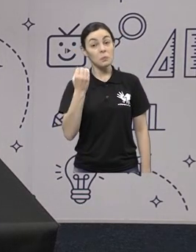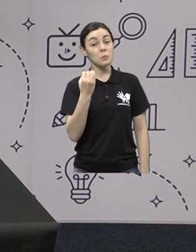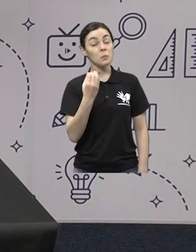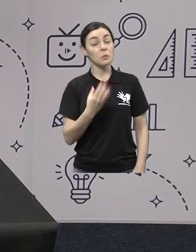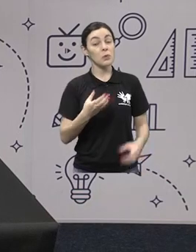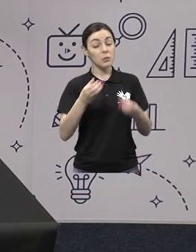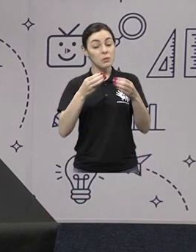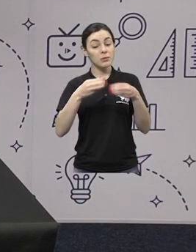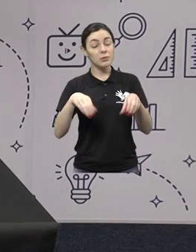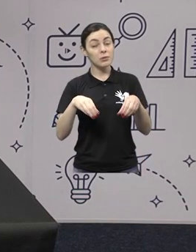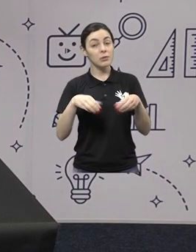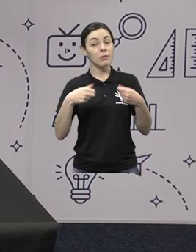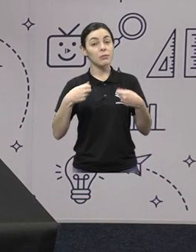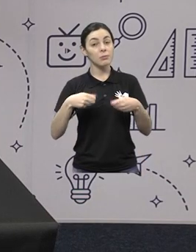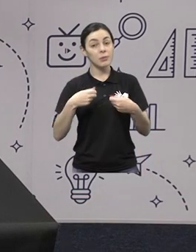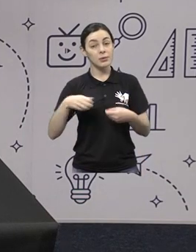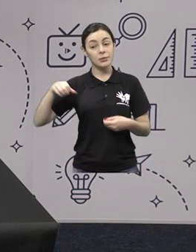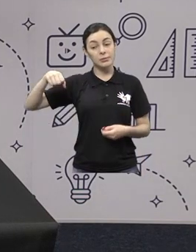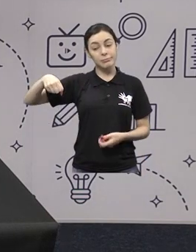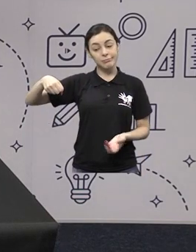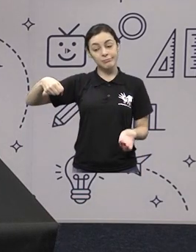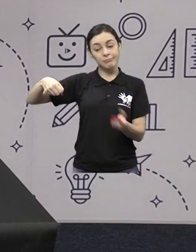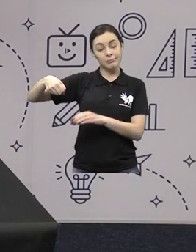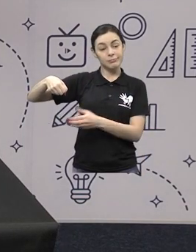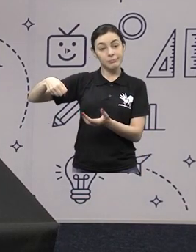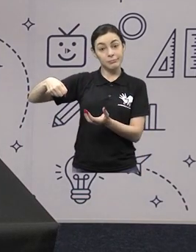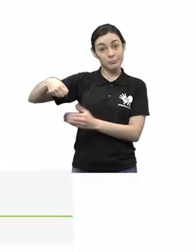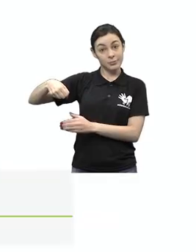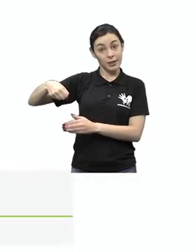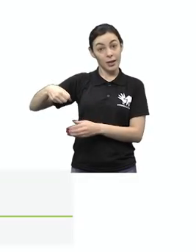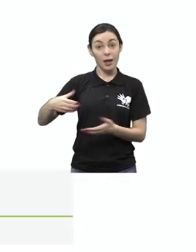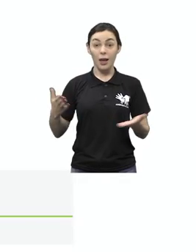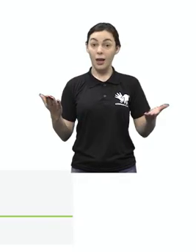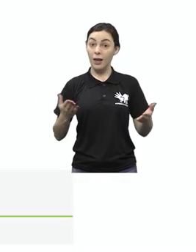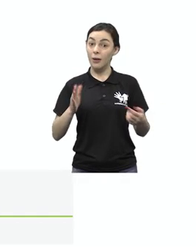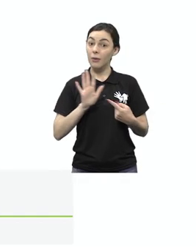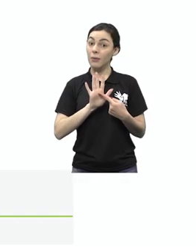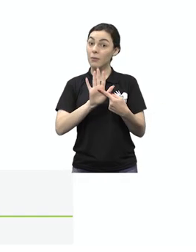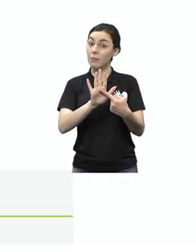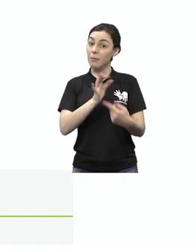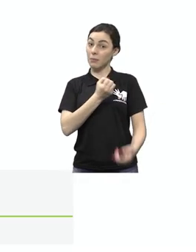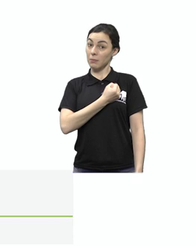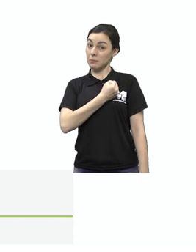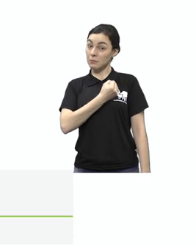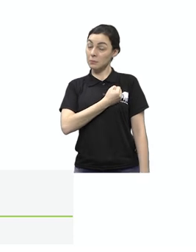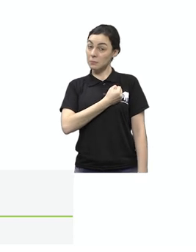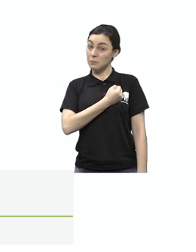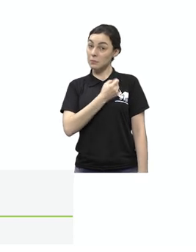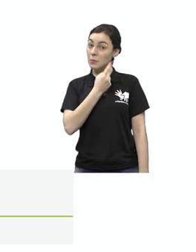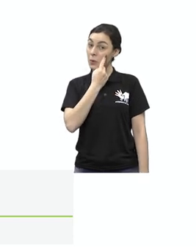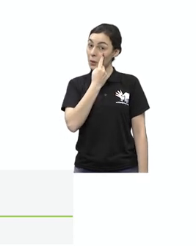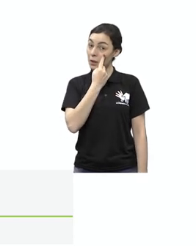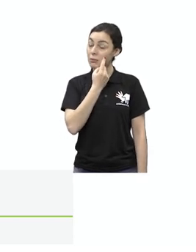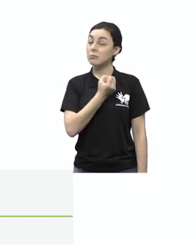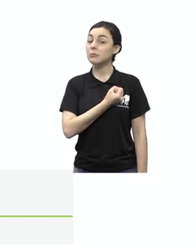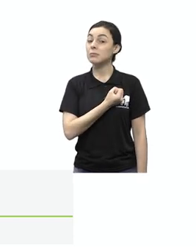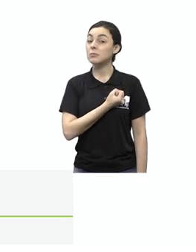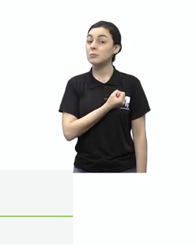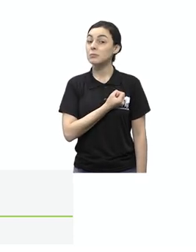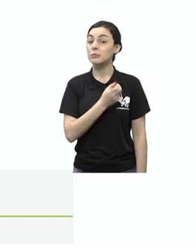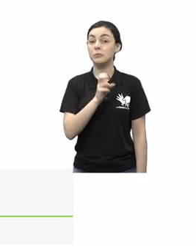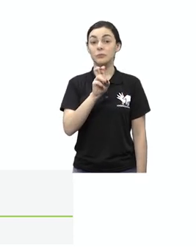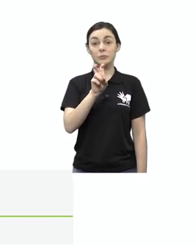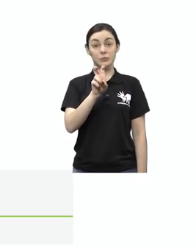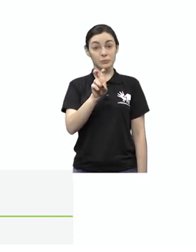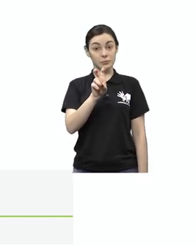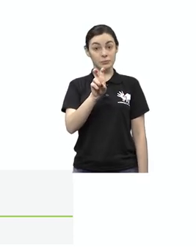mim quantos ovos eu tenho que colocar dentro da cesta. Agora é diferente, eu tenho a quantidade ali de ovos, olha só,